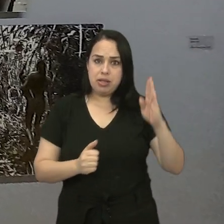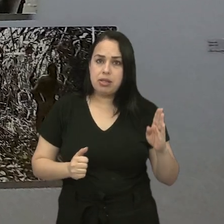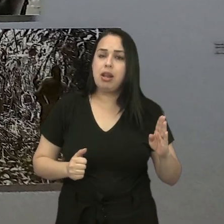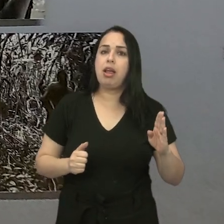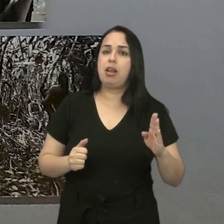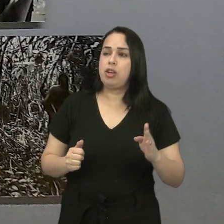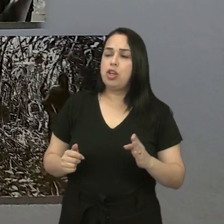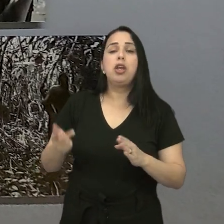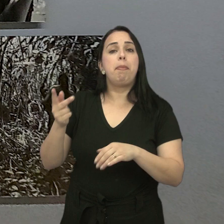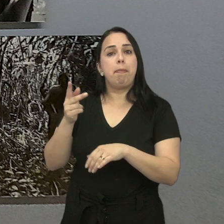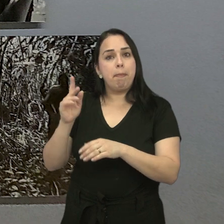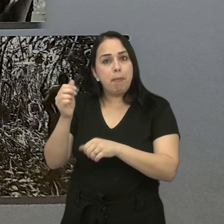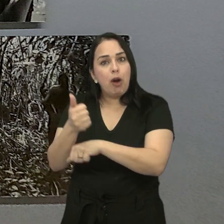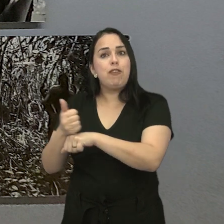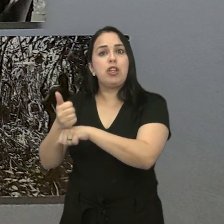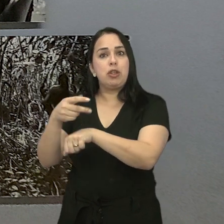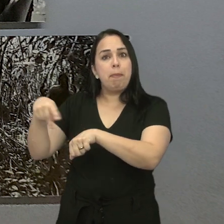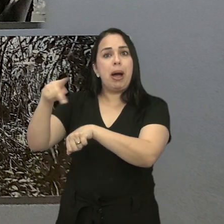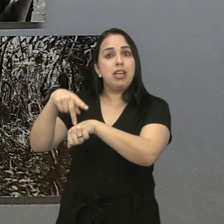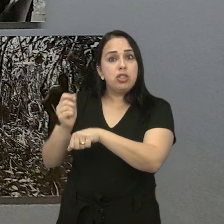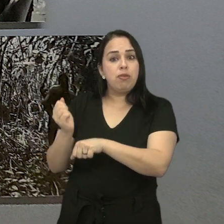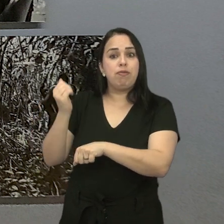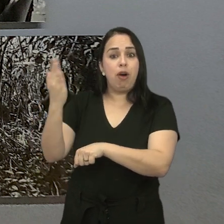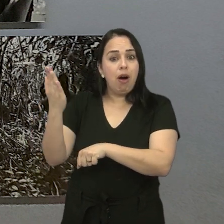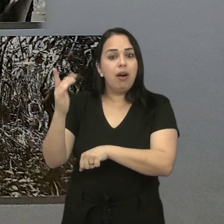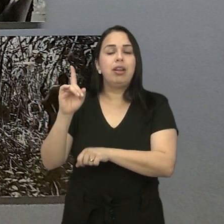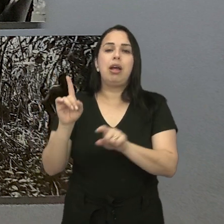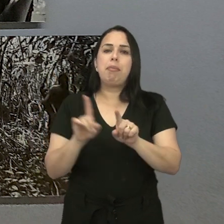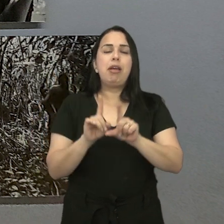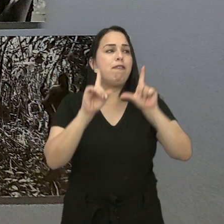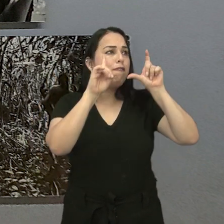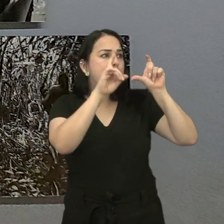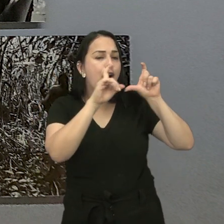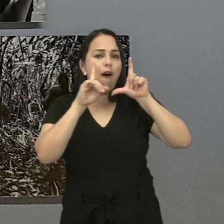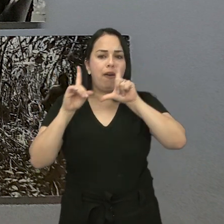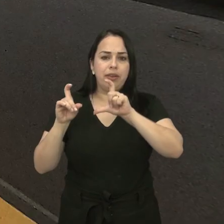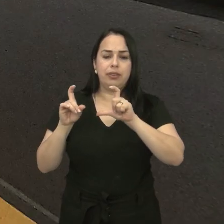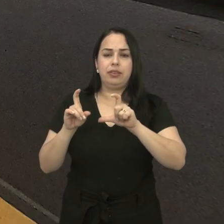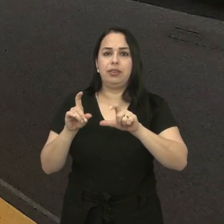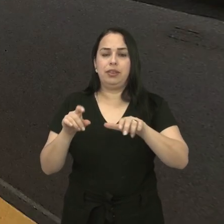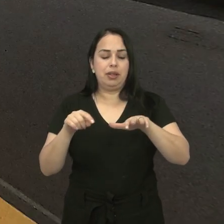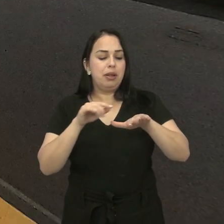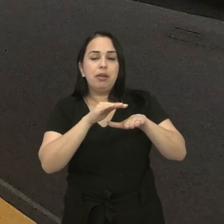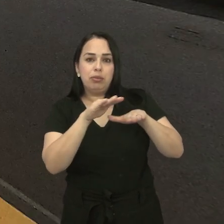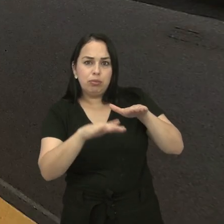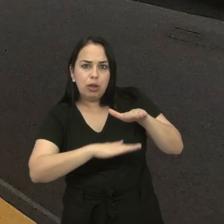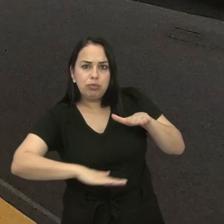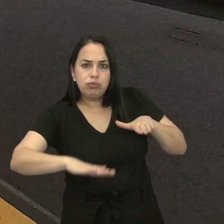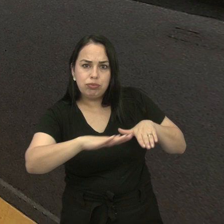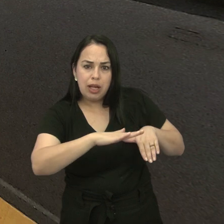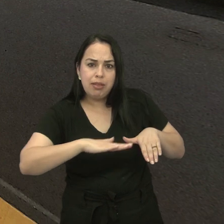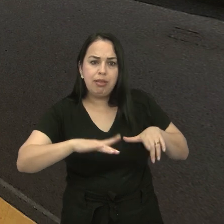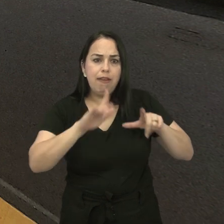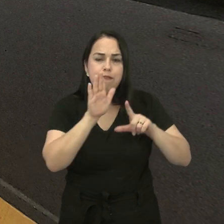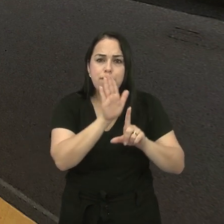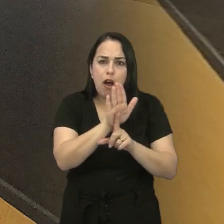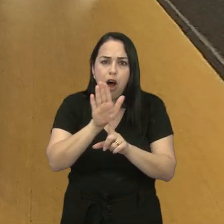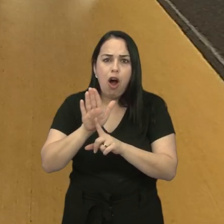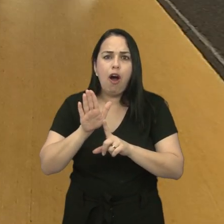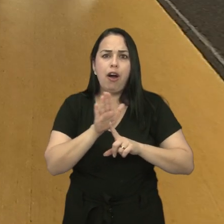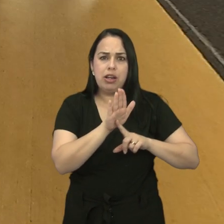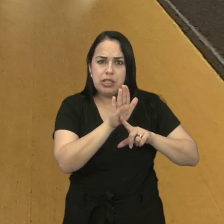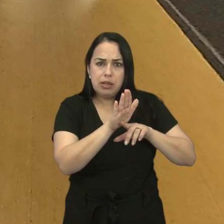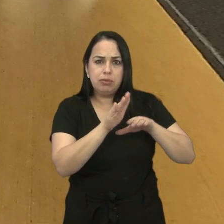e estrangeiros e, assim, retrata boa parte da história da fotografia. No térreo e no primeiro andar ficam